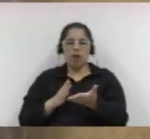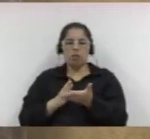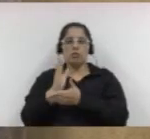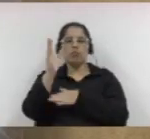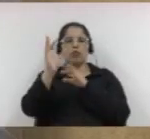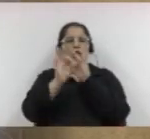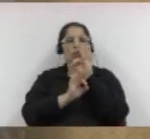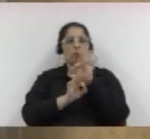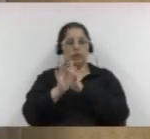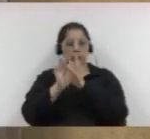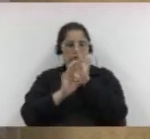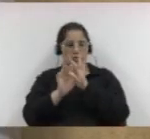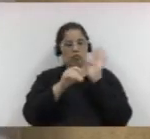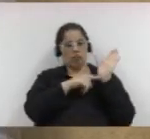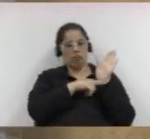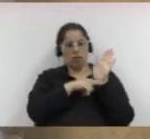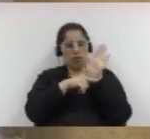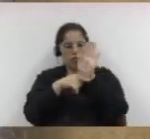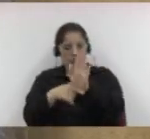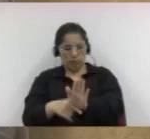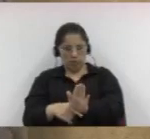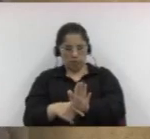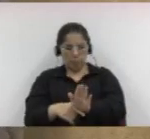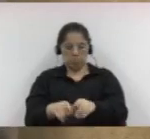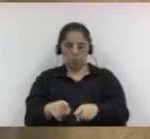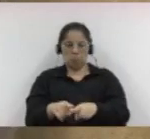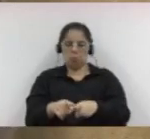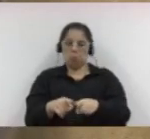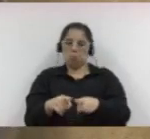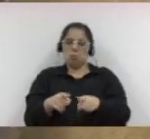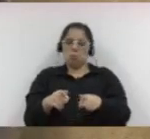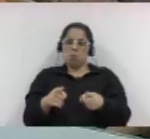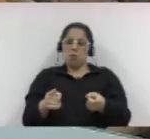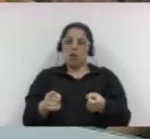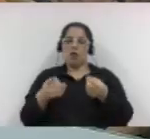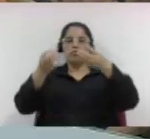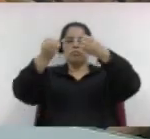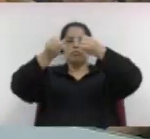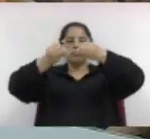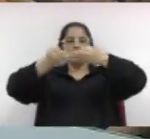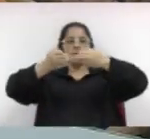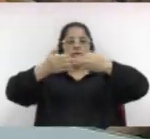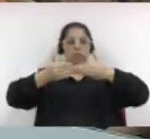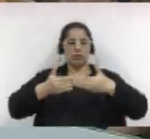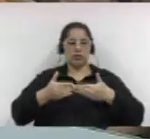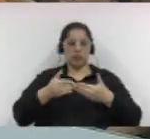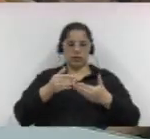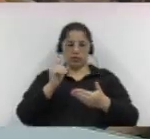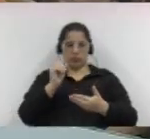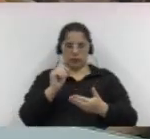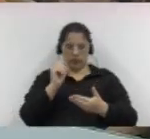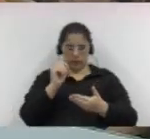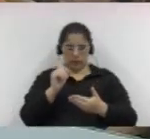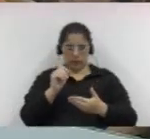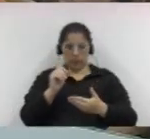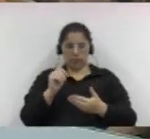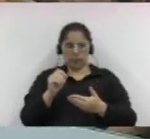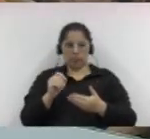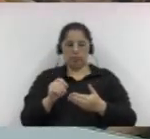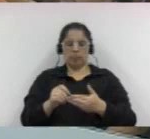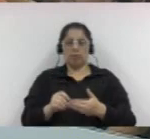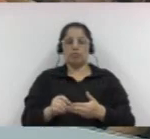deixar claro que hoje já existe, eu diria que o processo hoje ele é semi-digital. Nós temos que